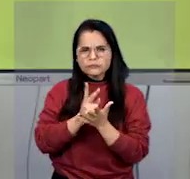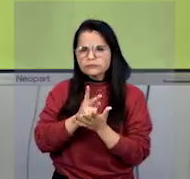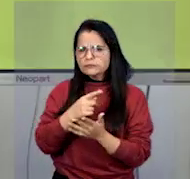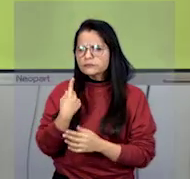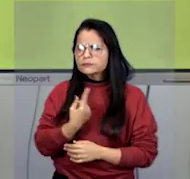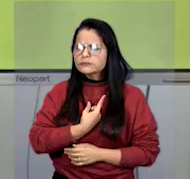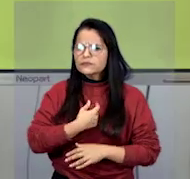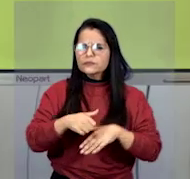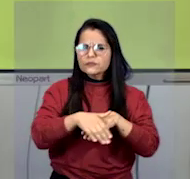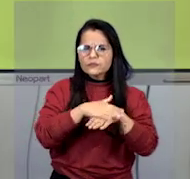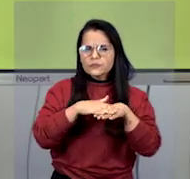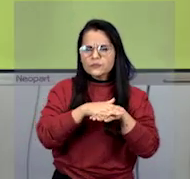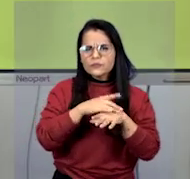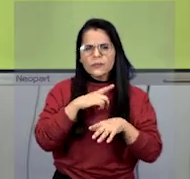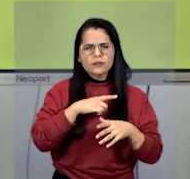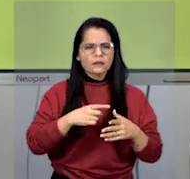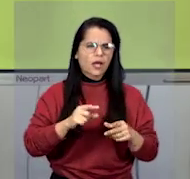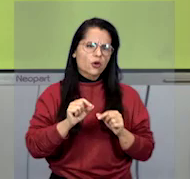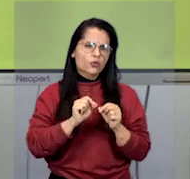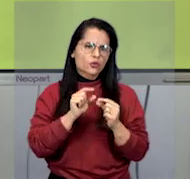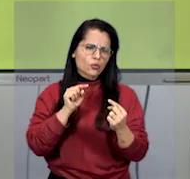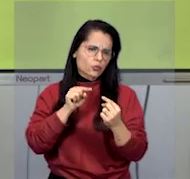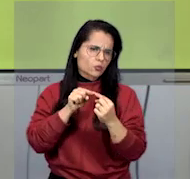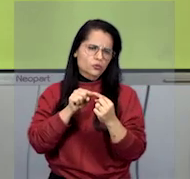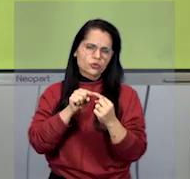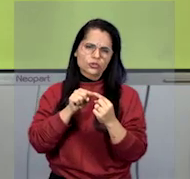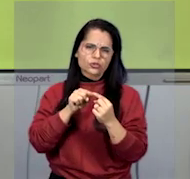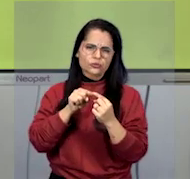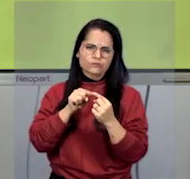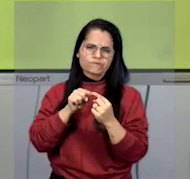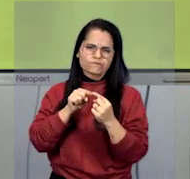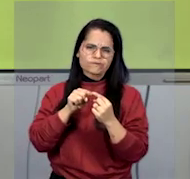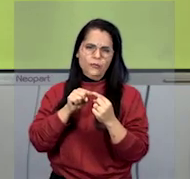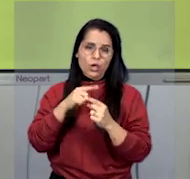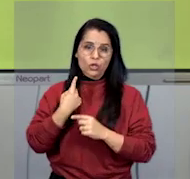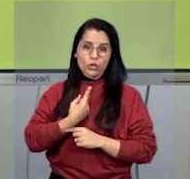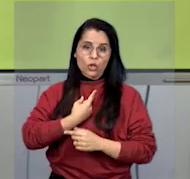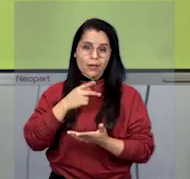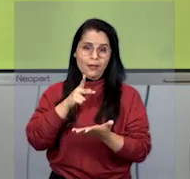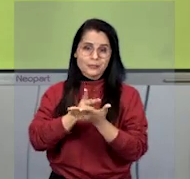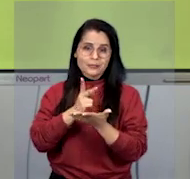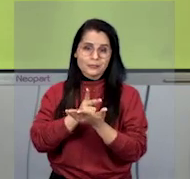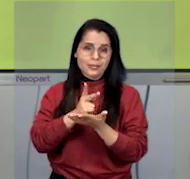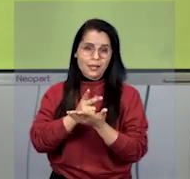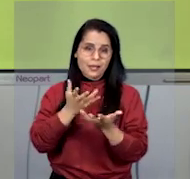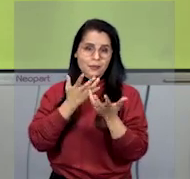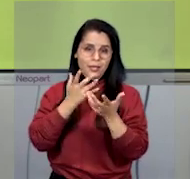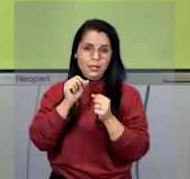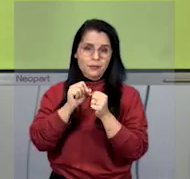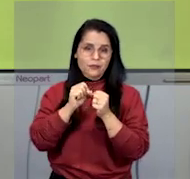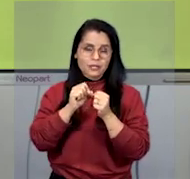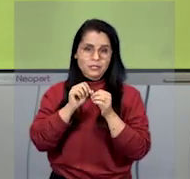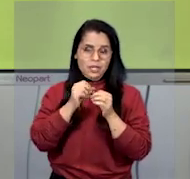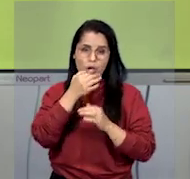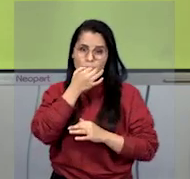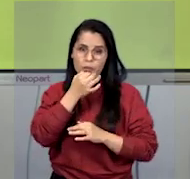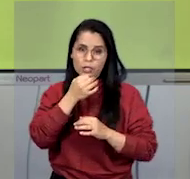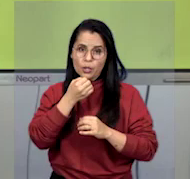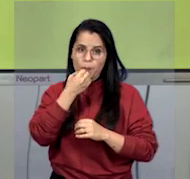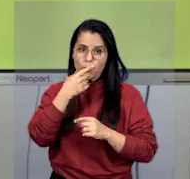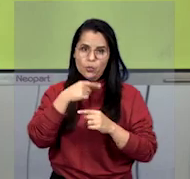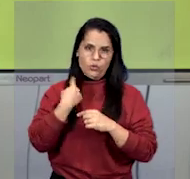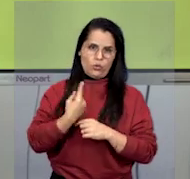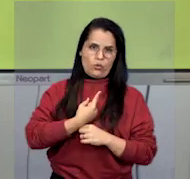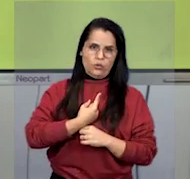conversamos, sempre há uma intenção por trás disso. Nós sempre queremos fazer valer nossa opinião,